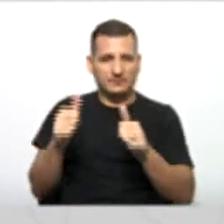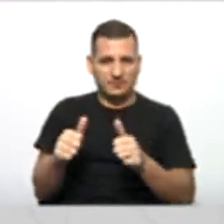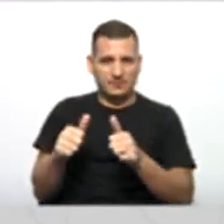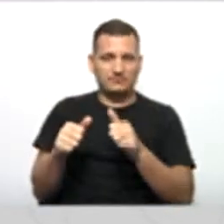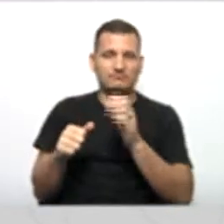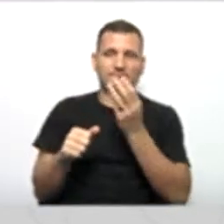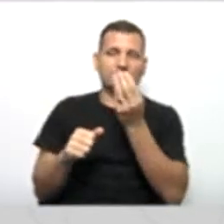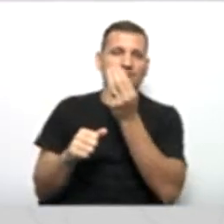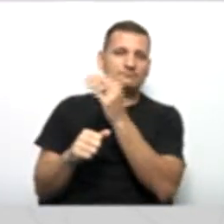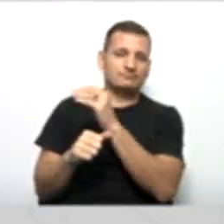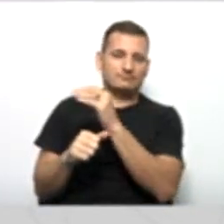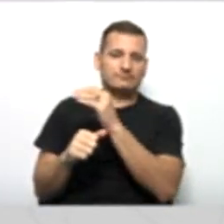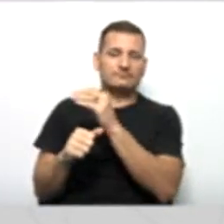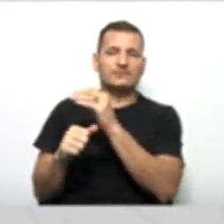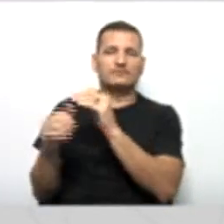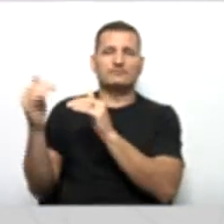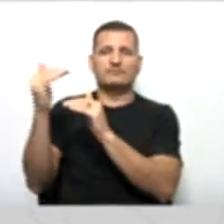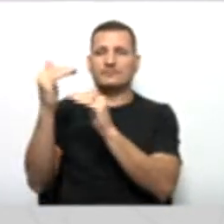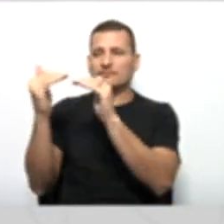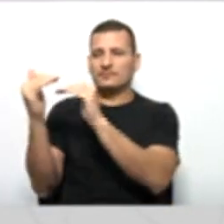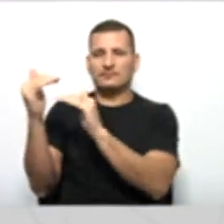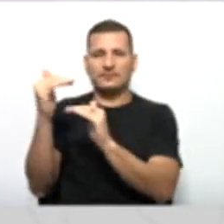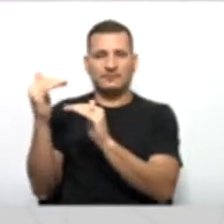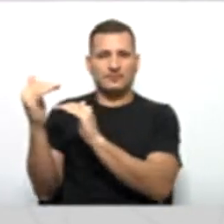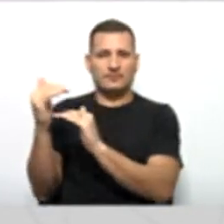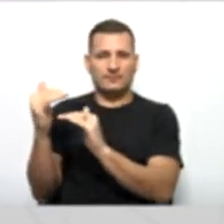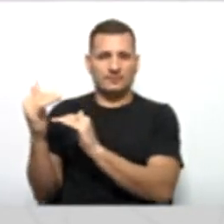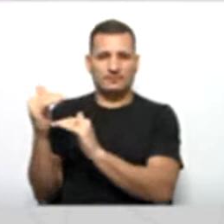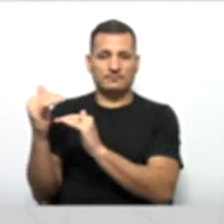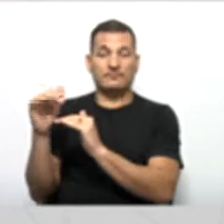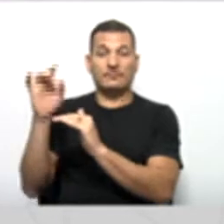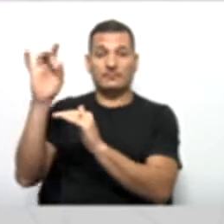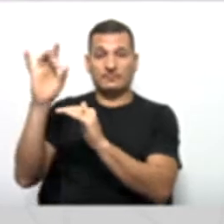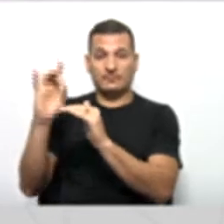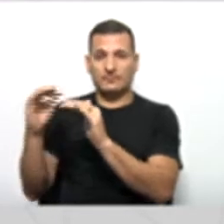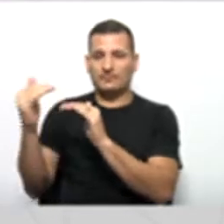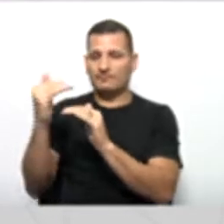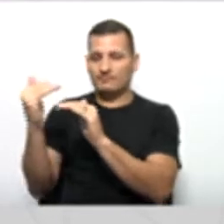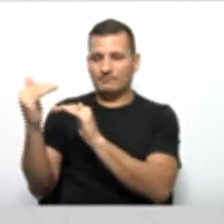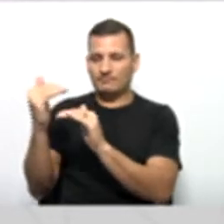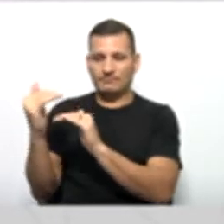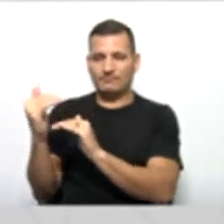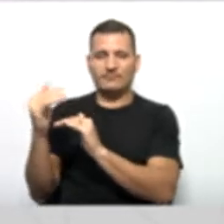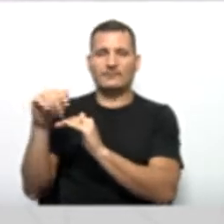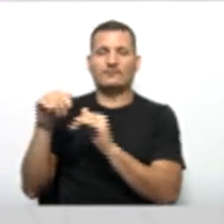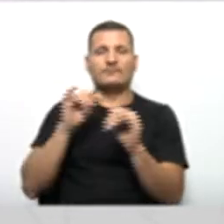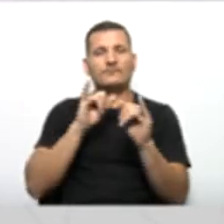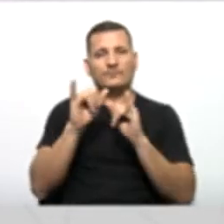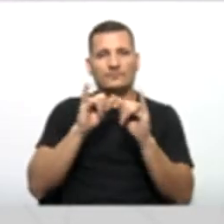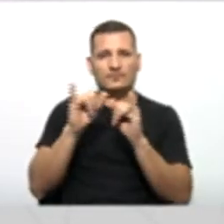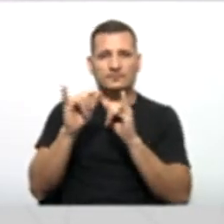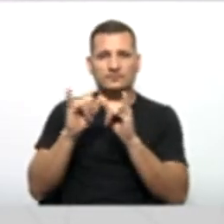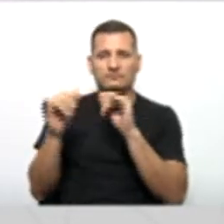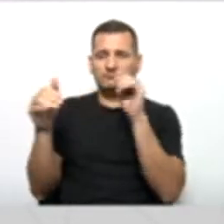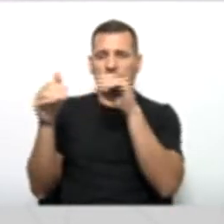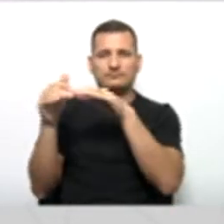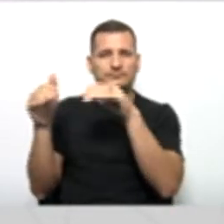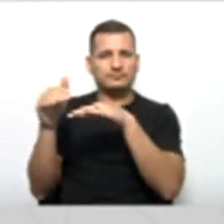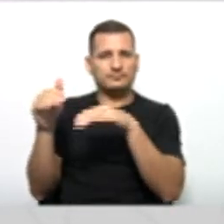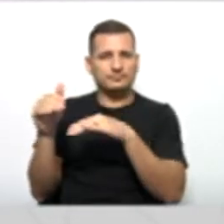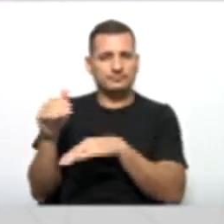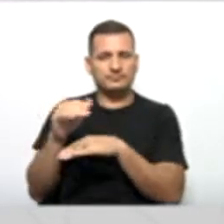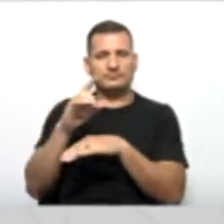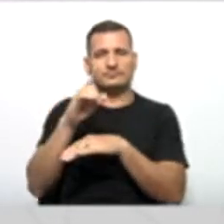mostra pra que vocês vêem como aguardar então cada disquinho desse aqui ó são armazenados milhares de